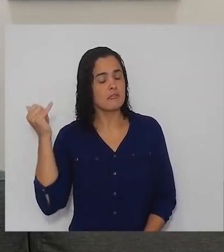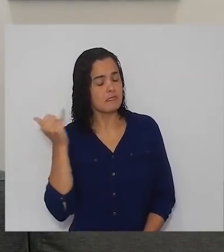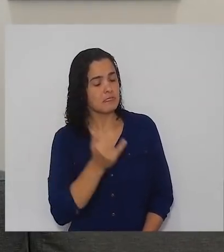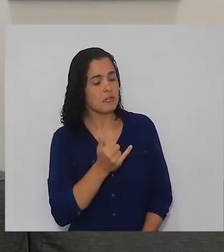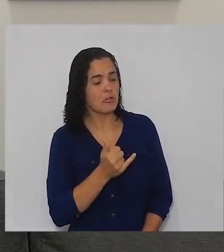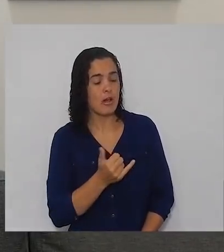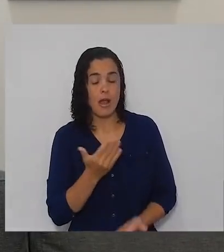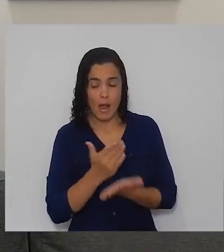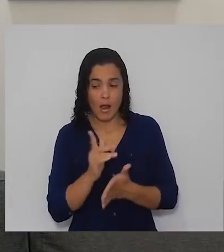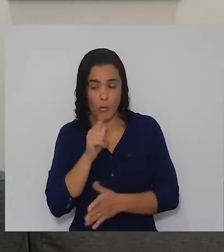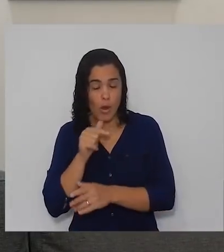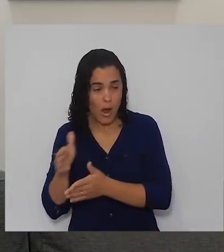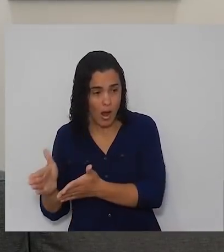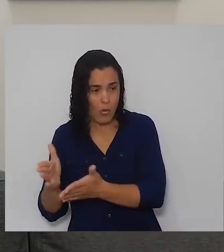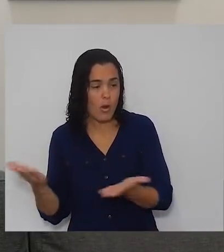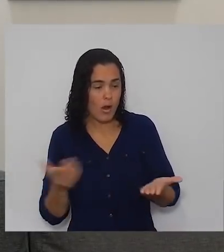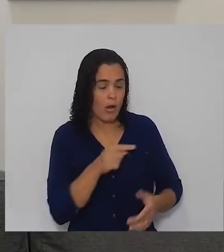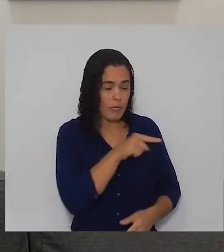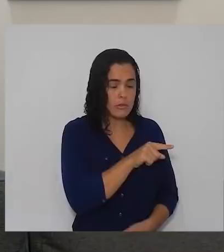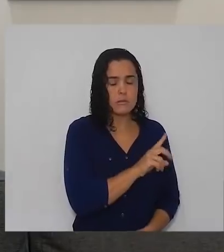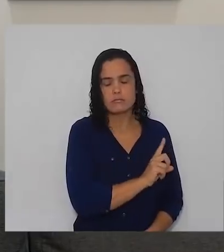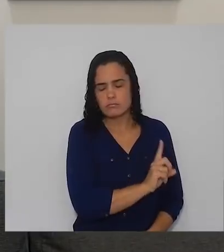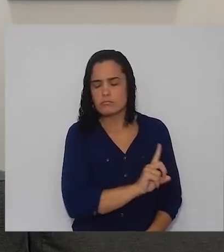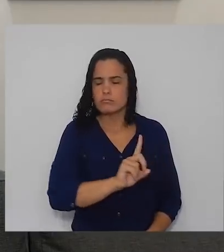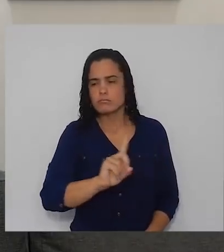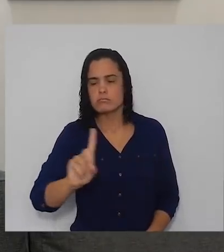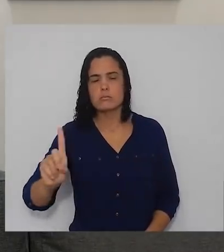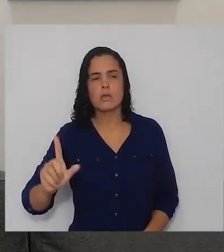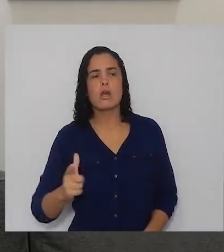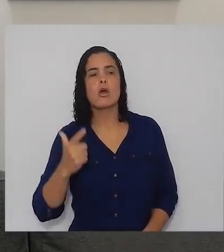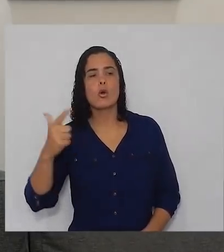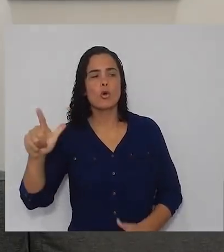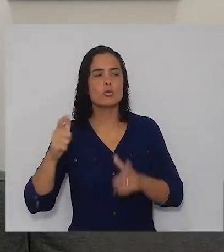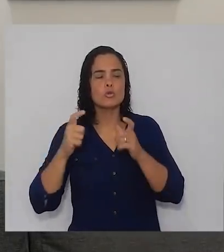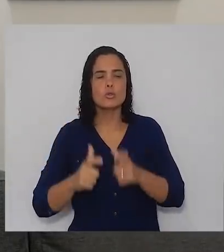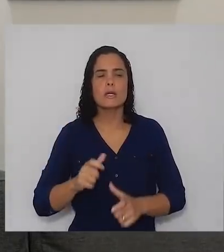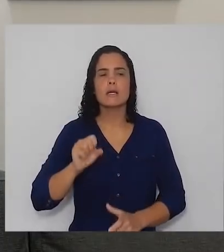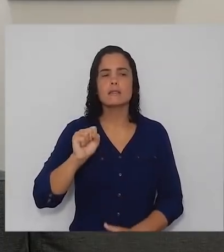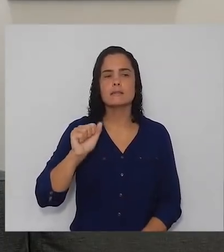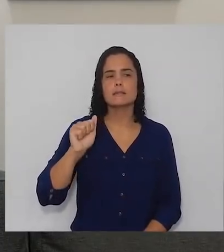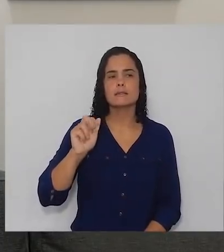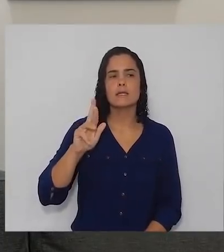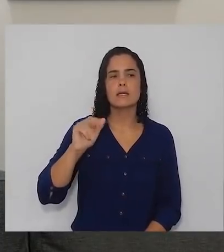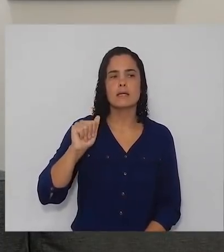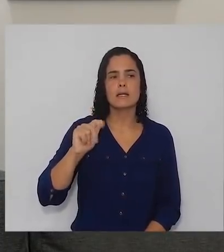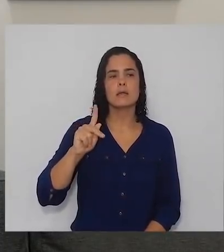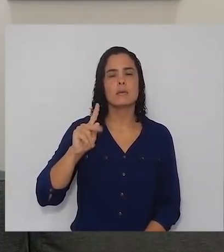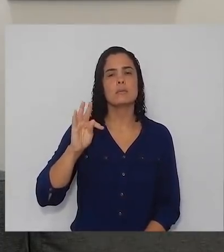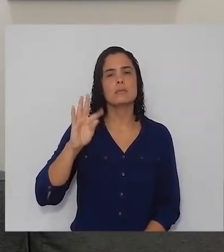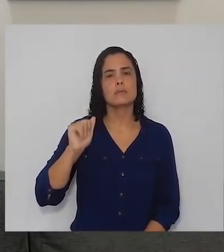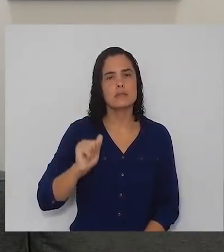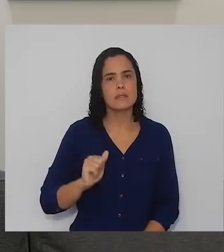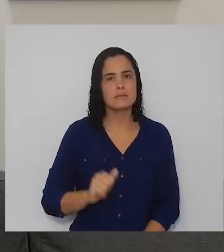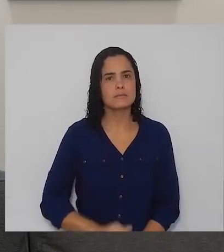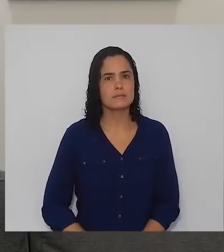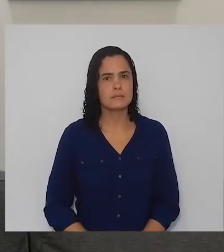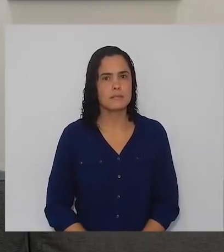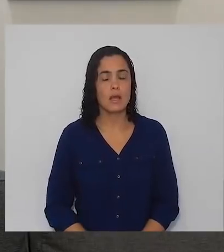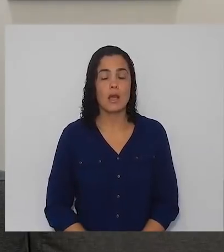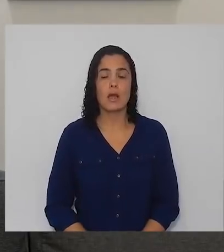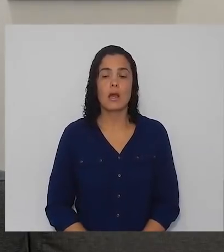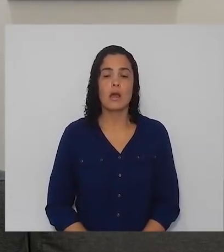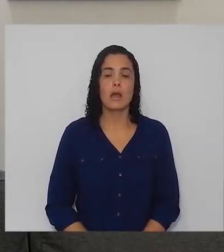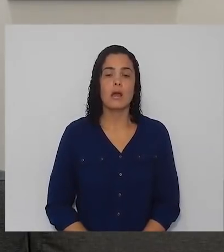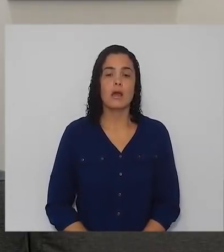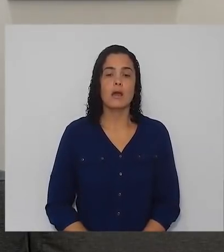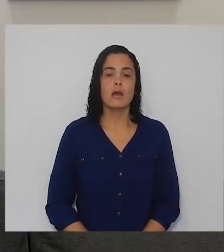presente, o riacho está seco. E agora Deus olha para ele assim, vá para Sarepta. Há um plano para o que está por vir. E